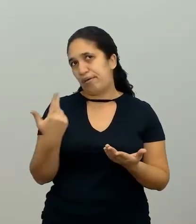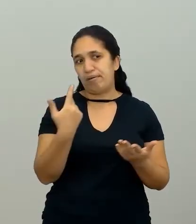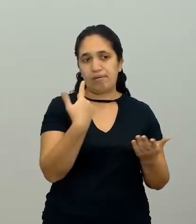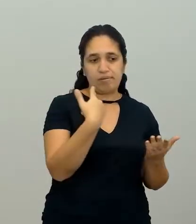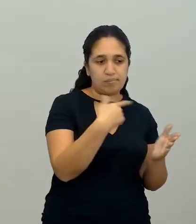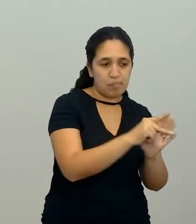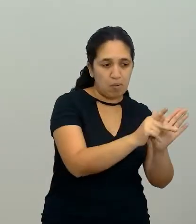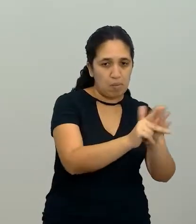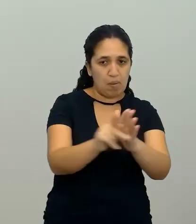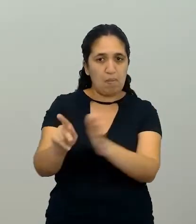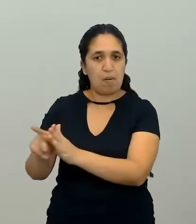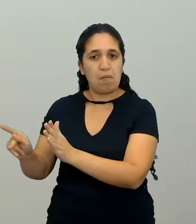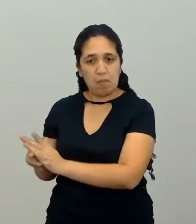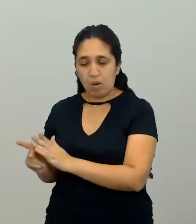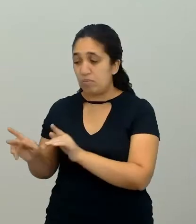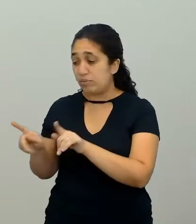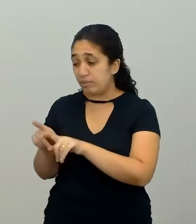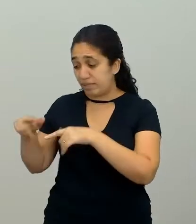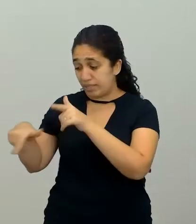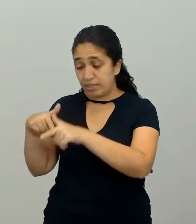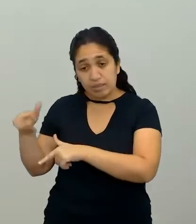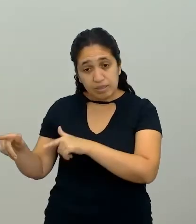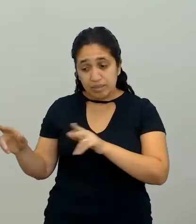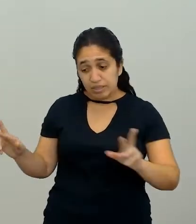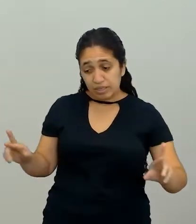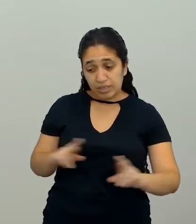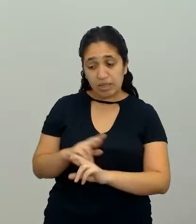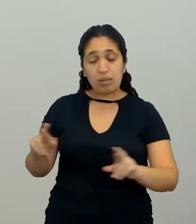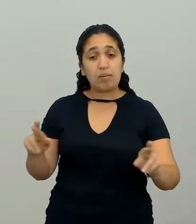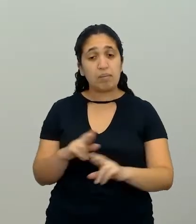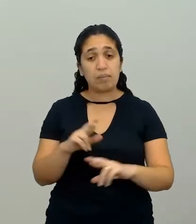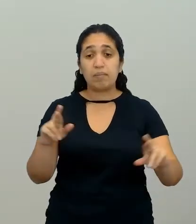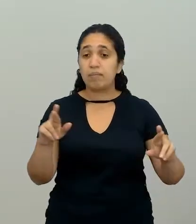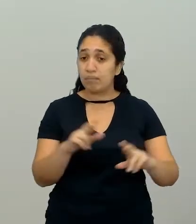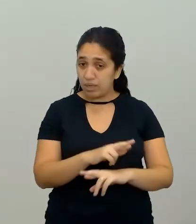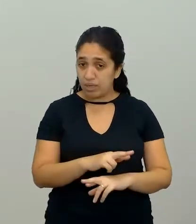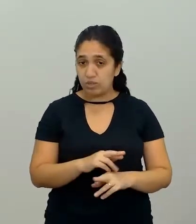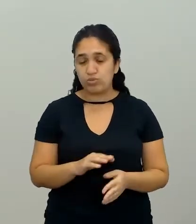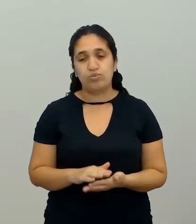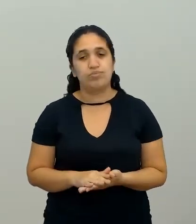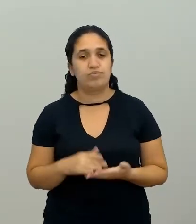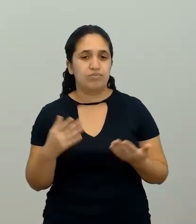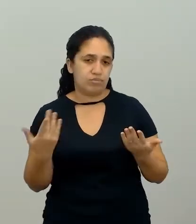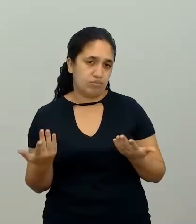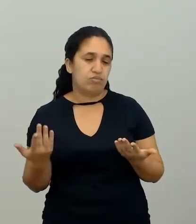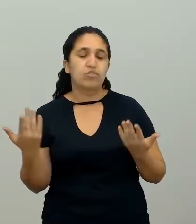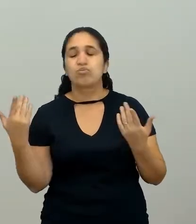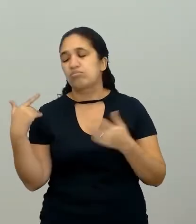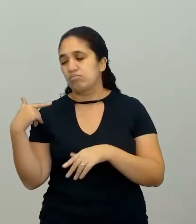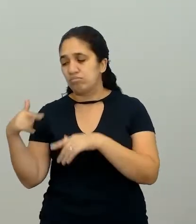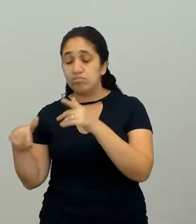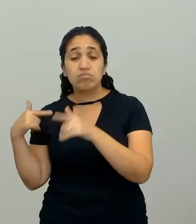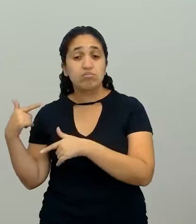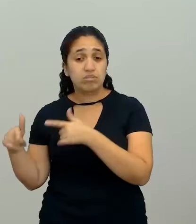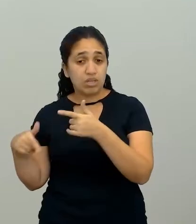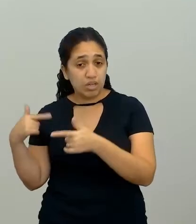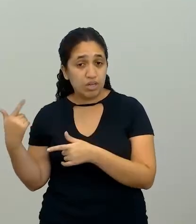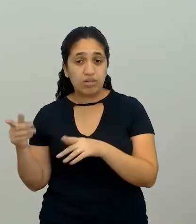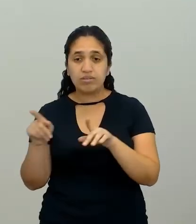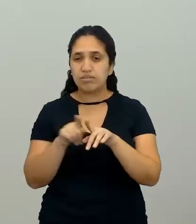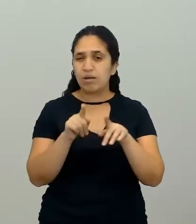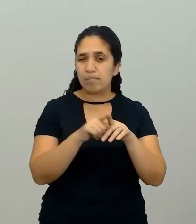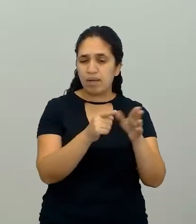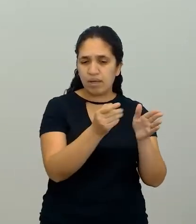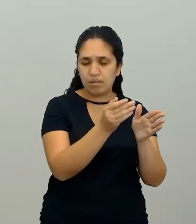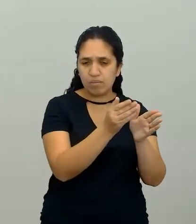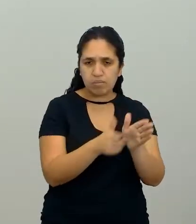essas relações de emprego, né? Então nós estamos falando de trabalho. Um dos modos da gente pensar o trabalho, além da própria produção,